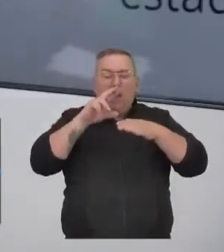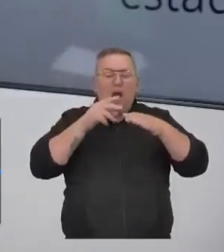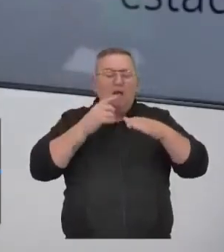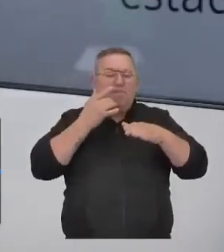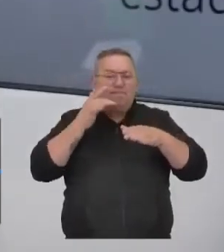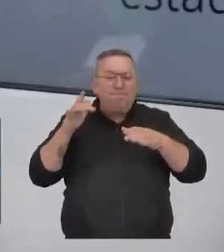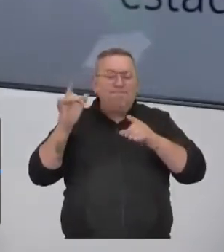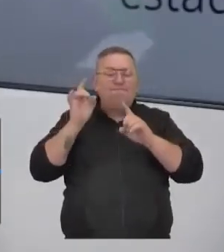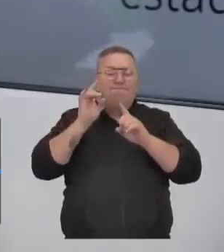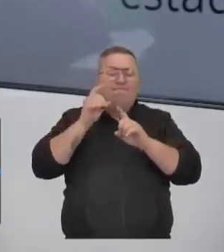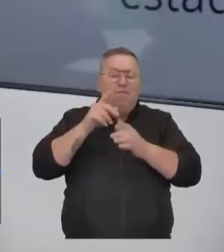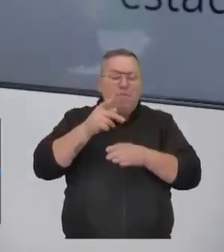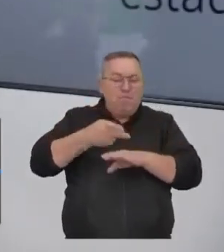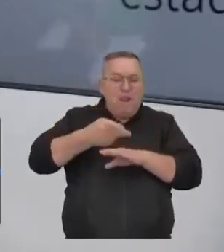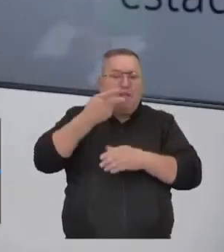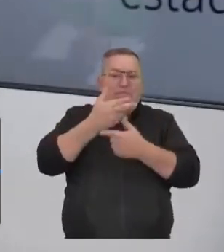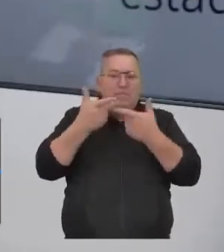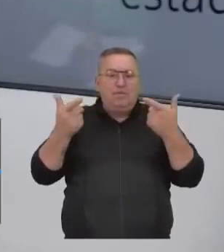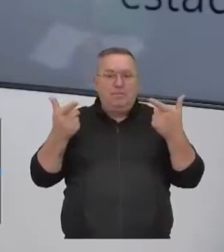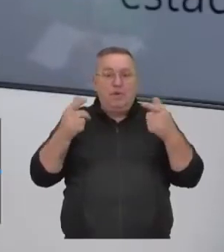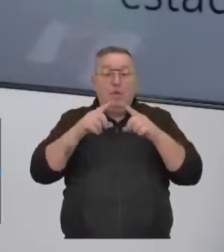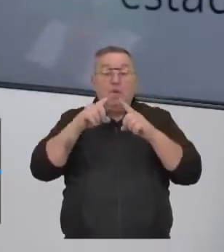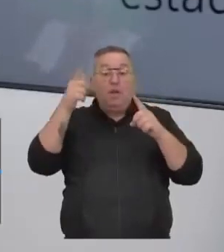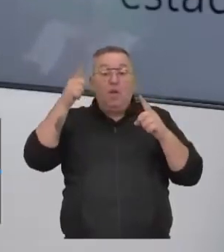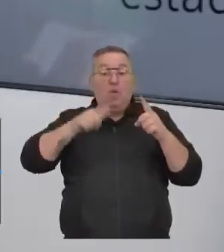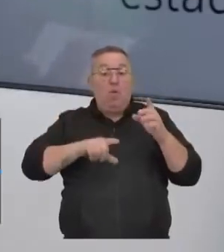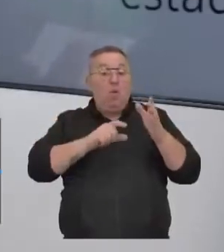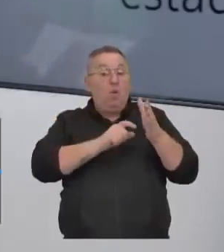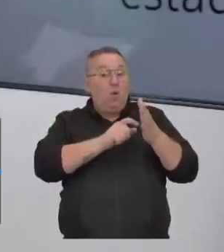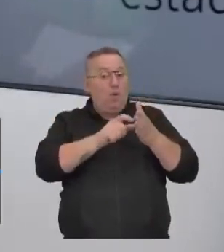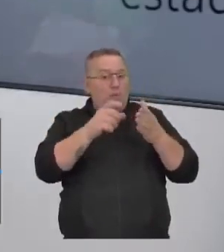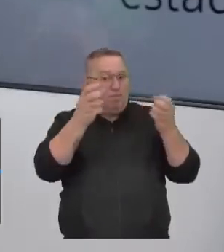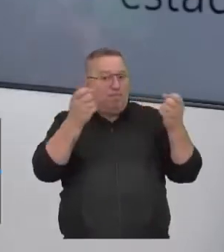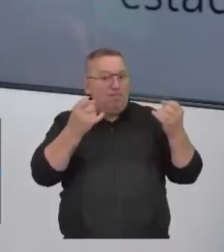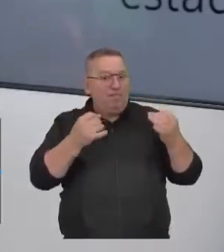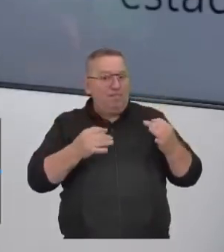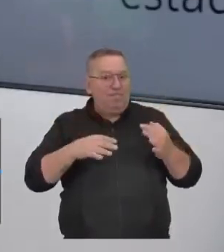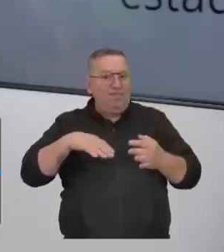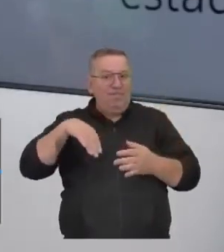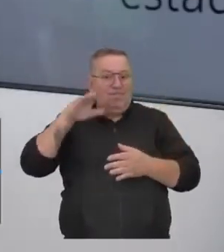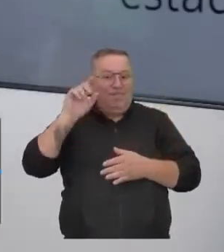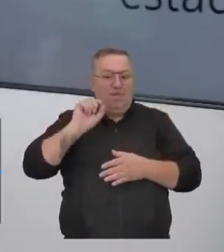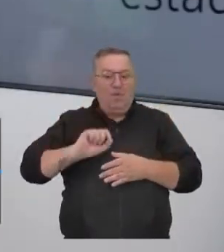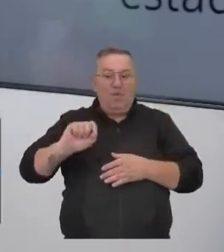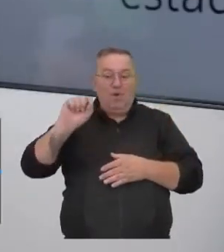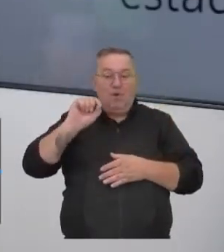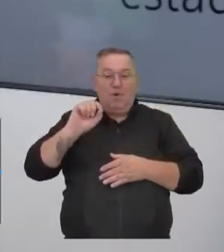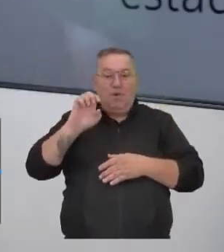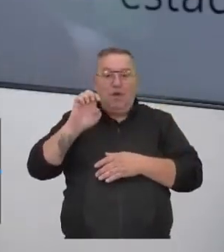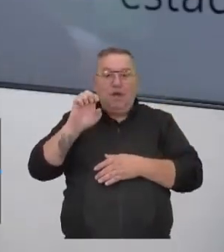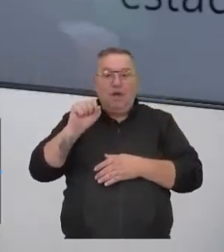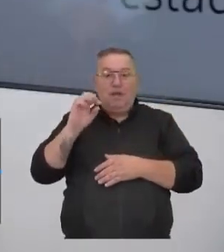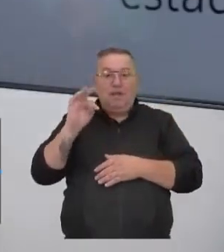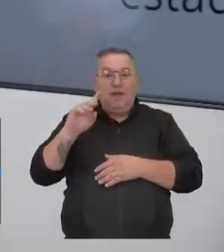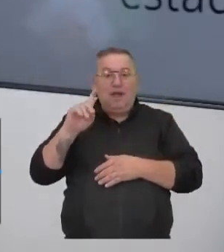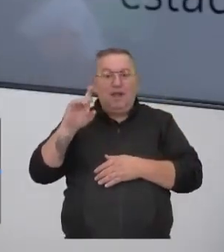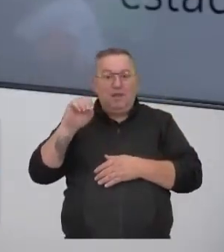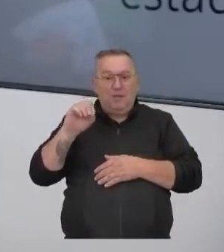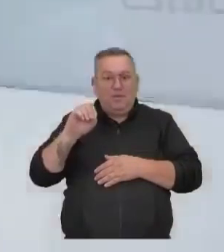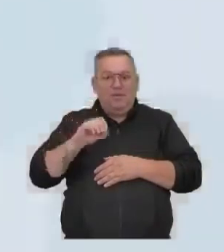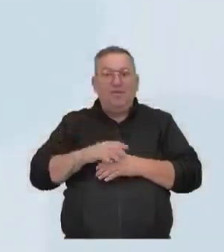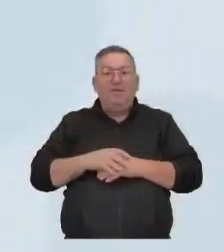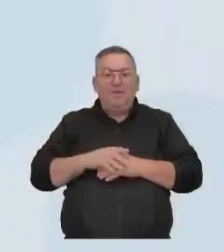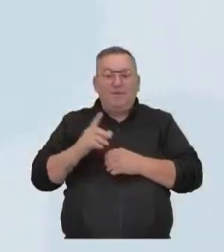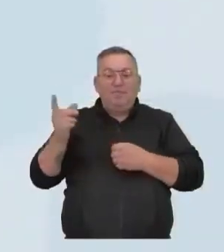tem. Mas tem agora um outro conceito que nós vamos explicar um pouquinho mais, que é o estado com letra maiúscula. Eu vou voltar na